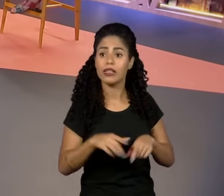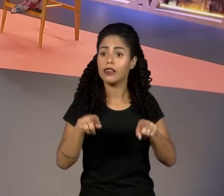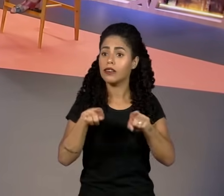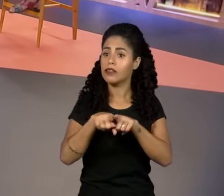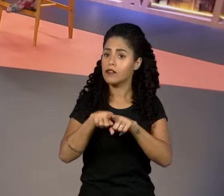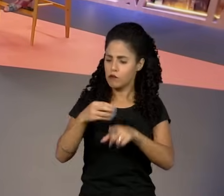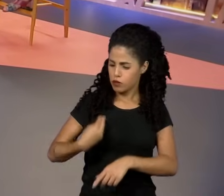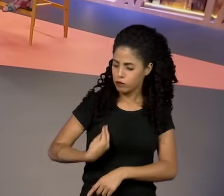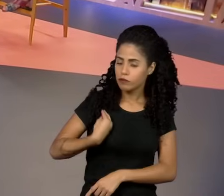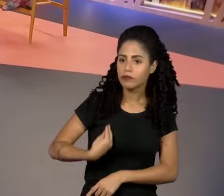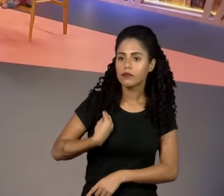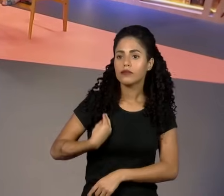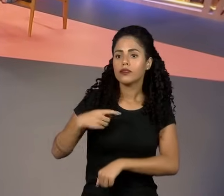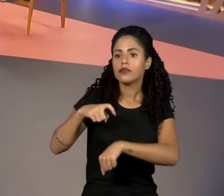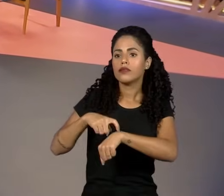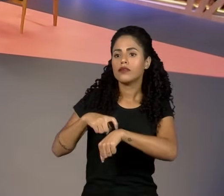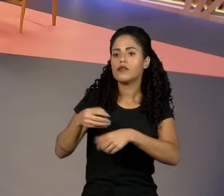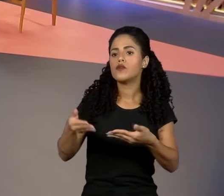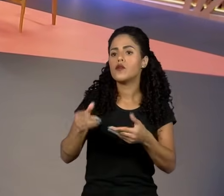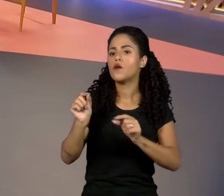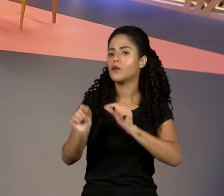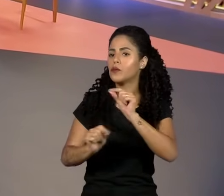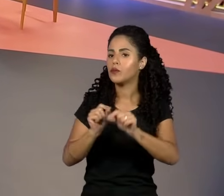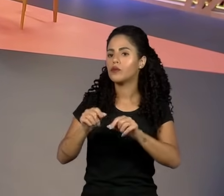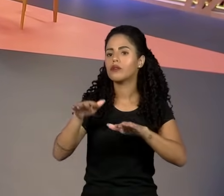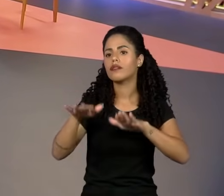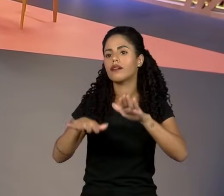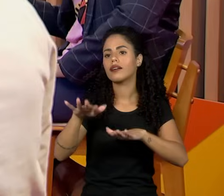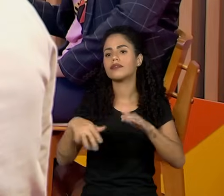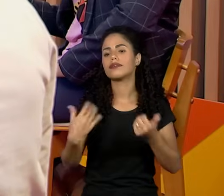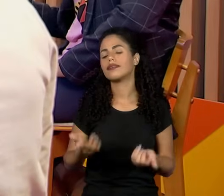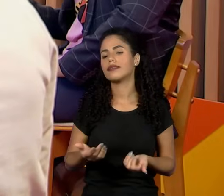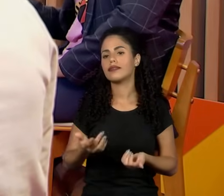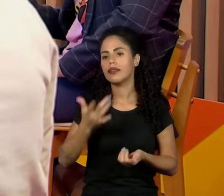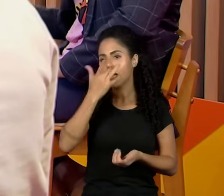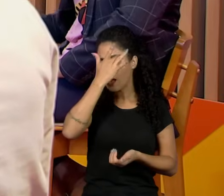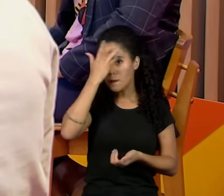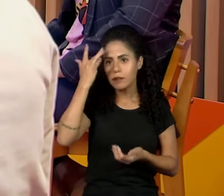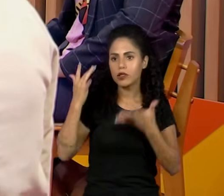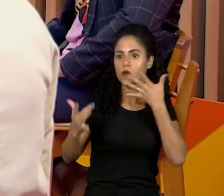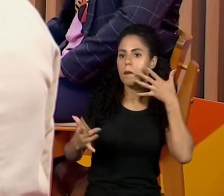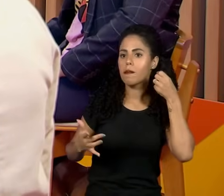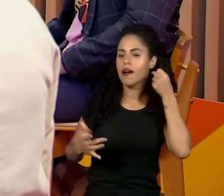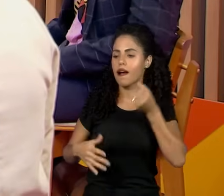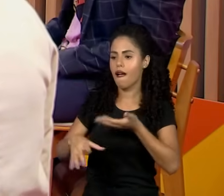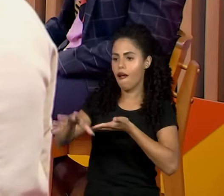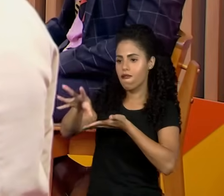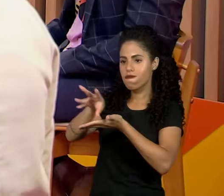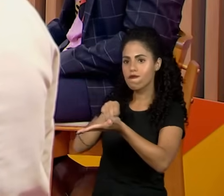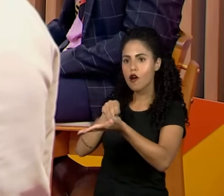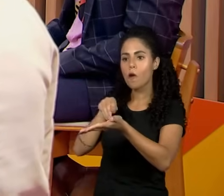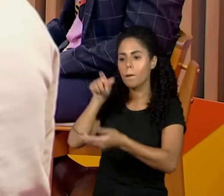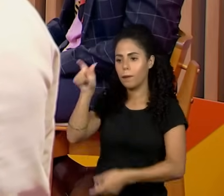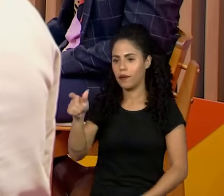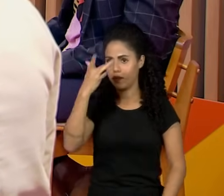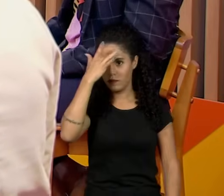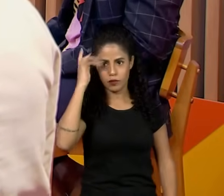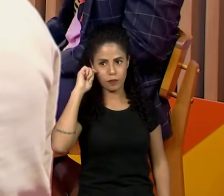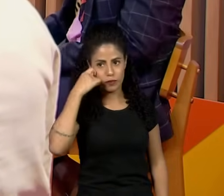que ele é muito caro para nós, que é sequestrar do branco esse direito